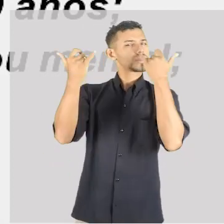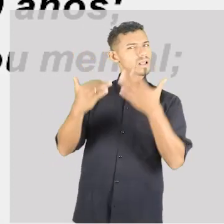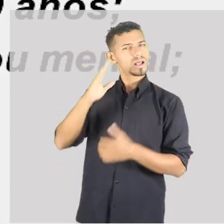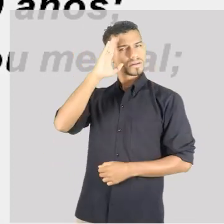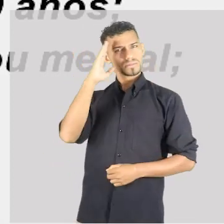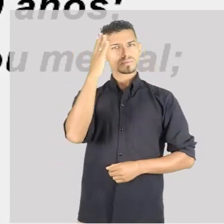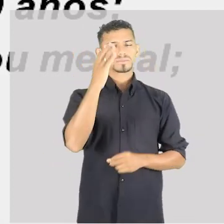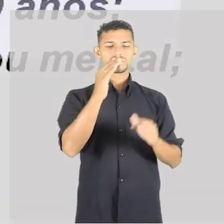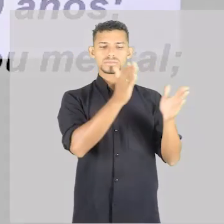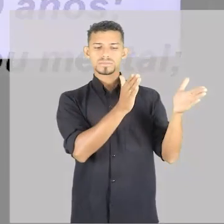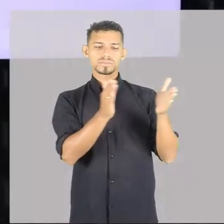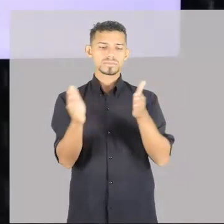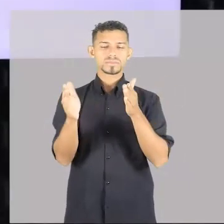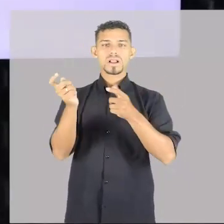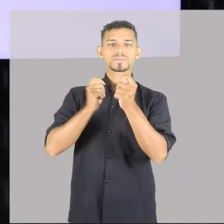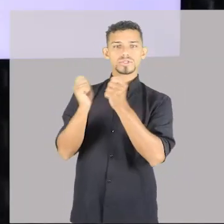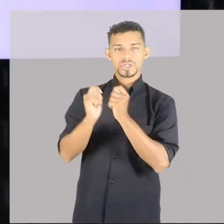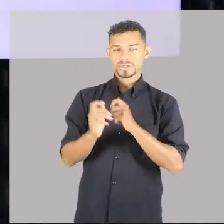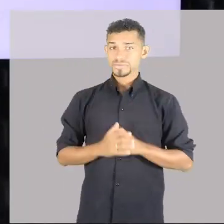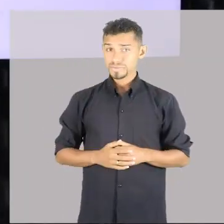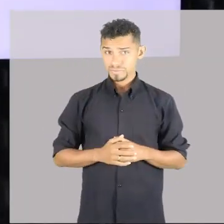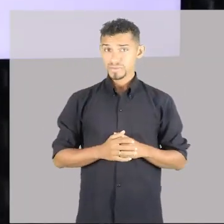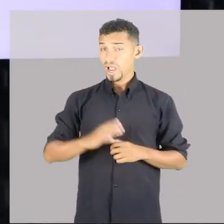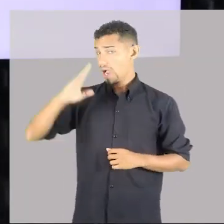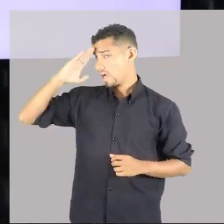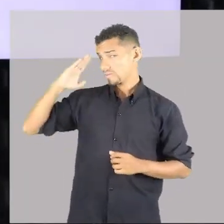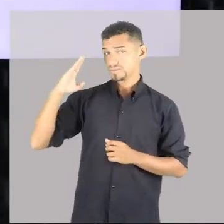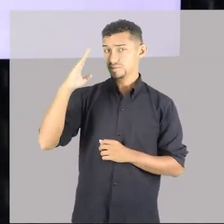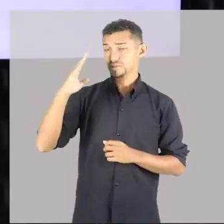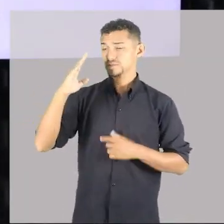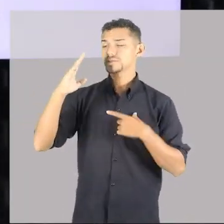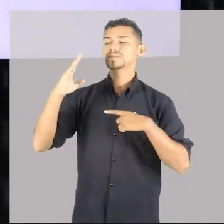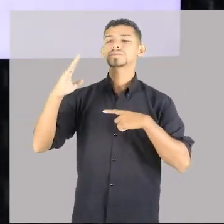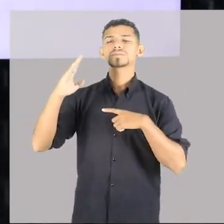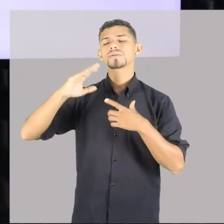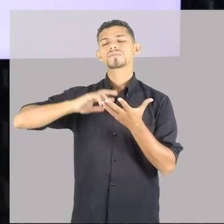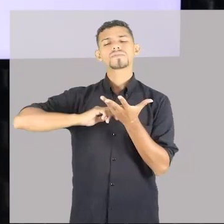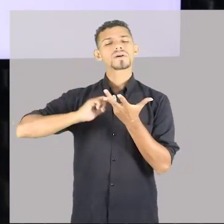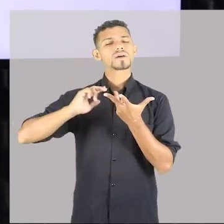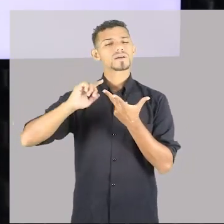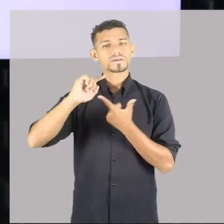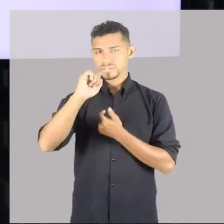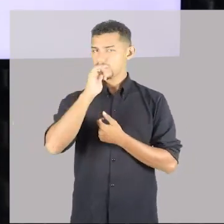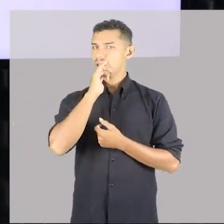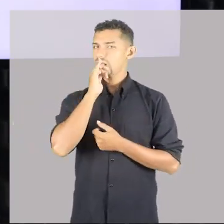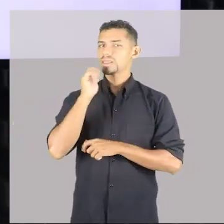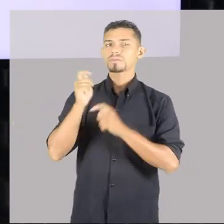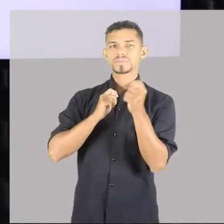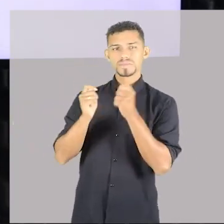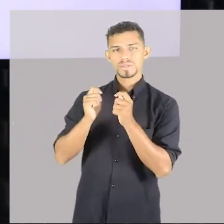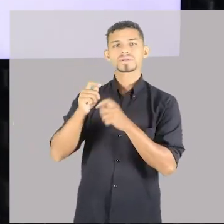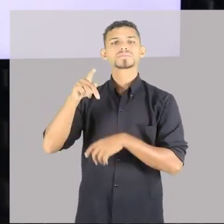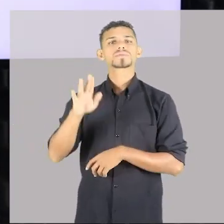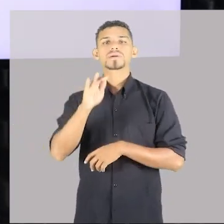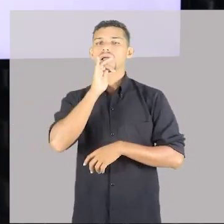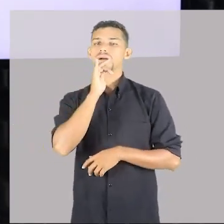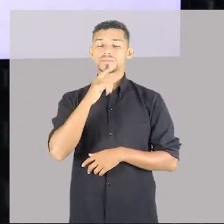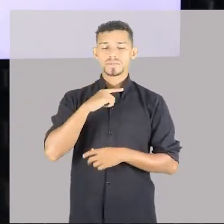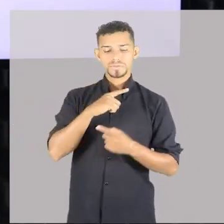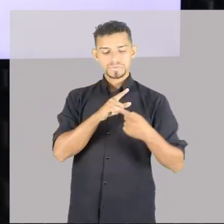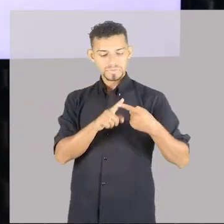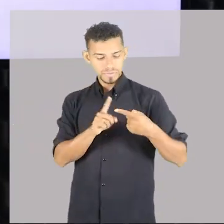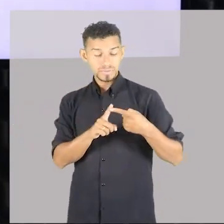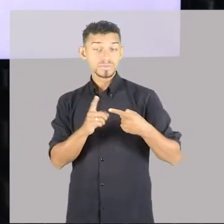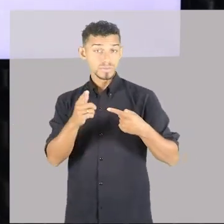no processo administrativo. A prioridade, ela existe em diversos âmbitos da administração pública. Ela